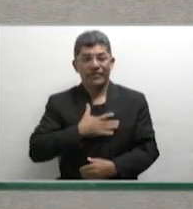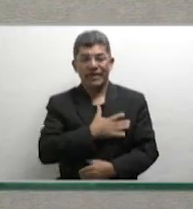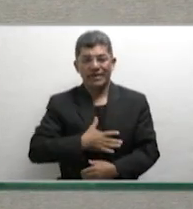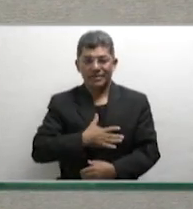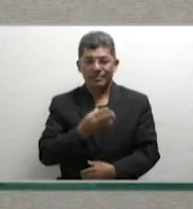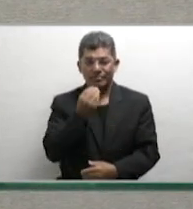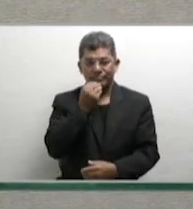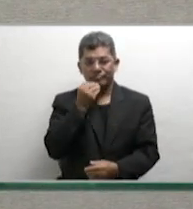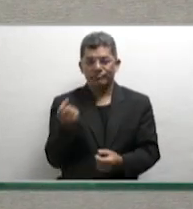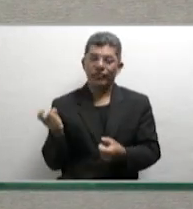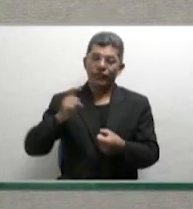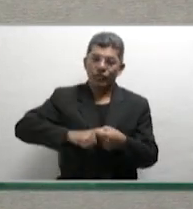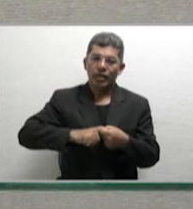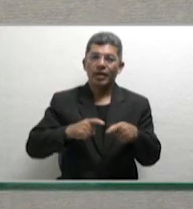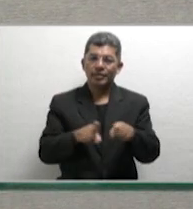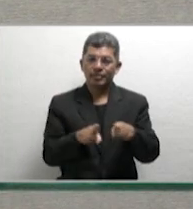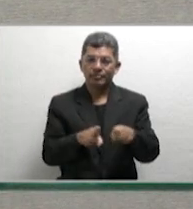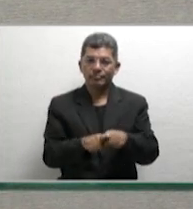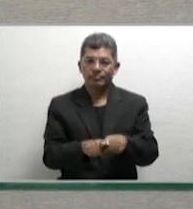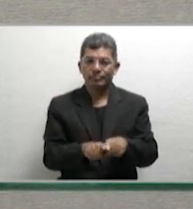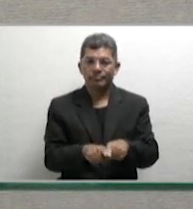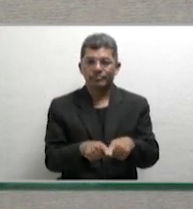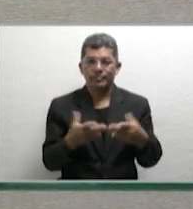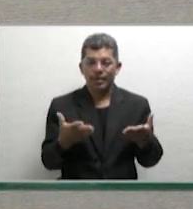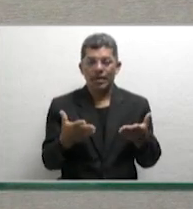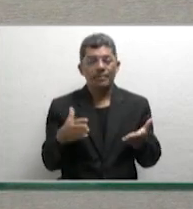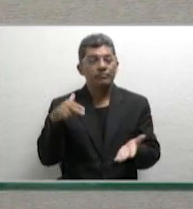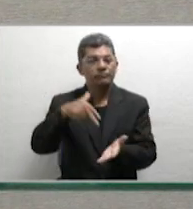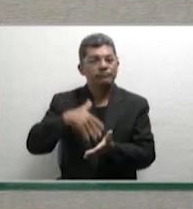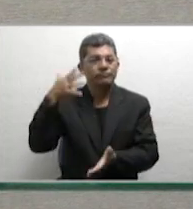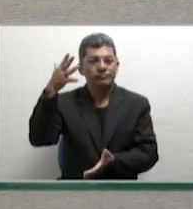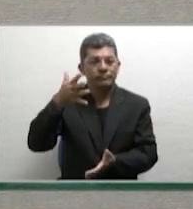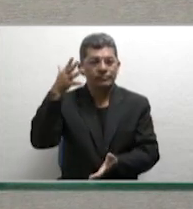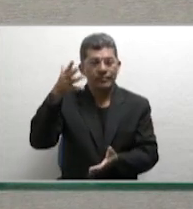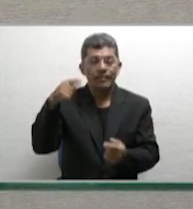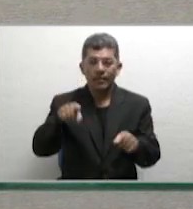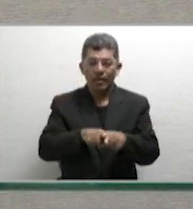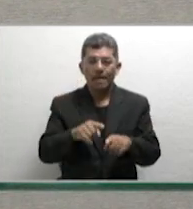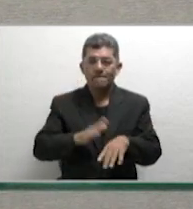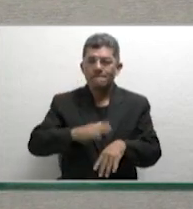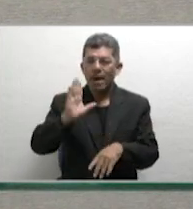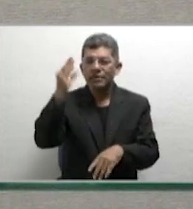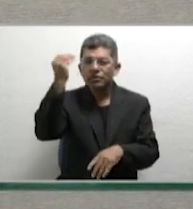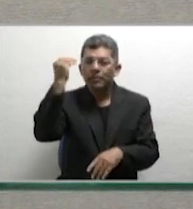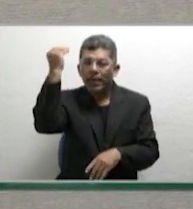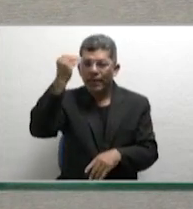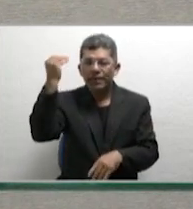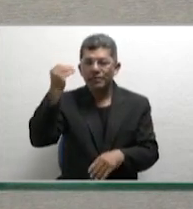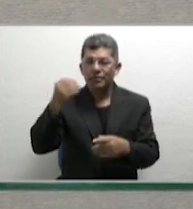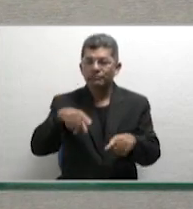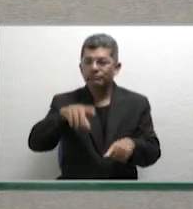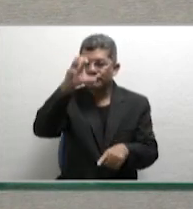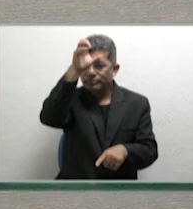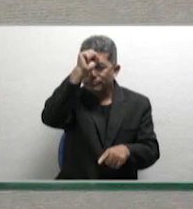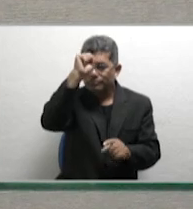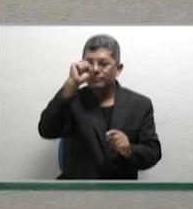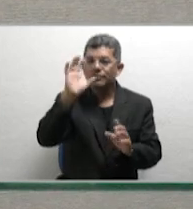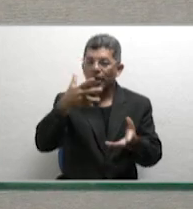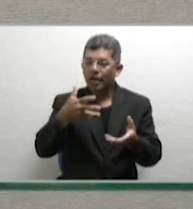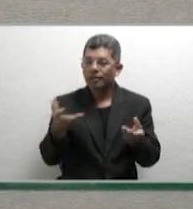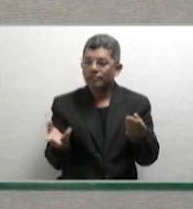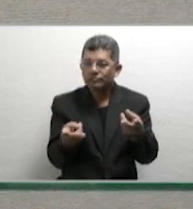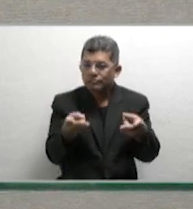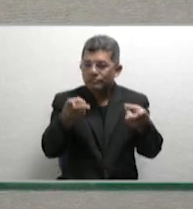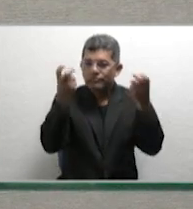poder retornar aqui nessa legislatura à tribuna com mais experiência, com mais amadurecimento,